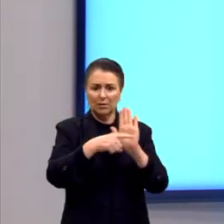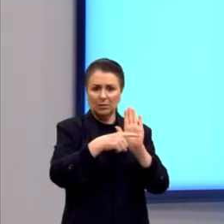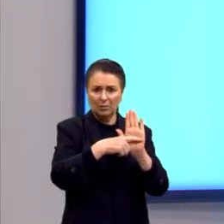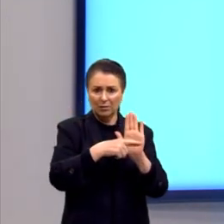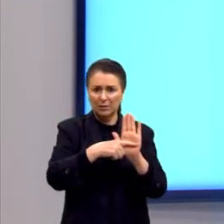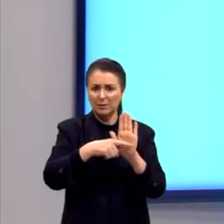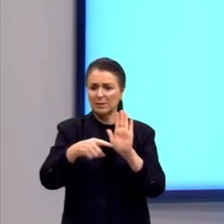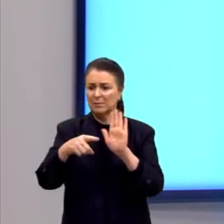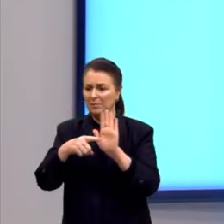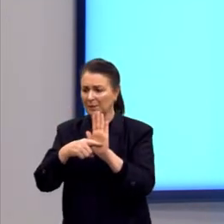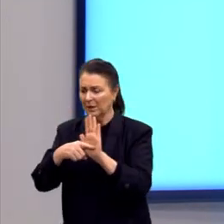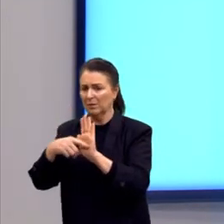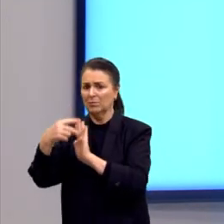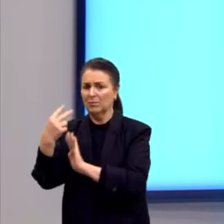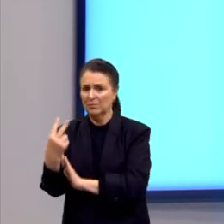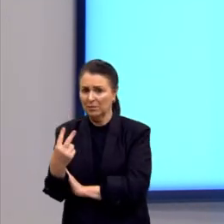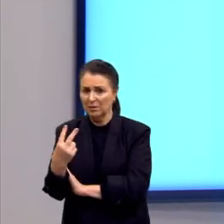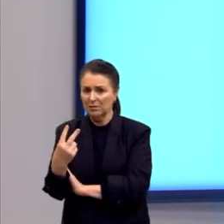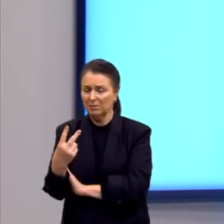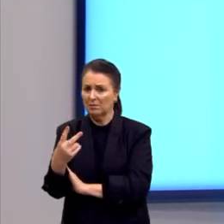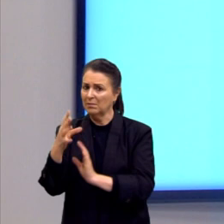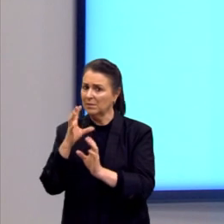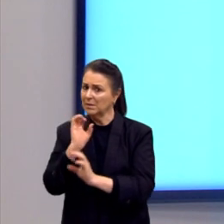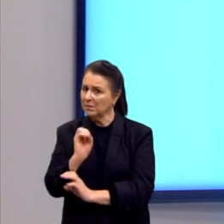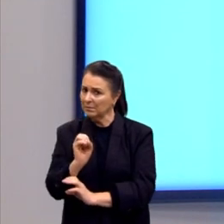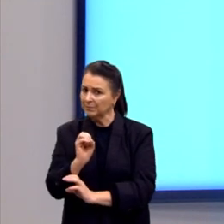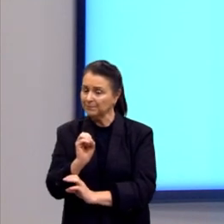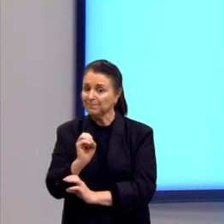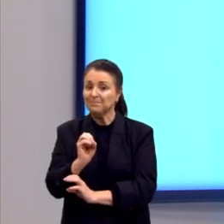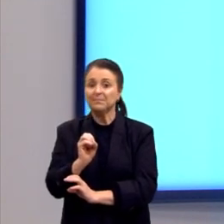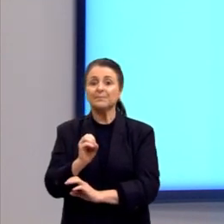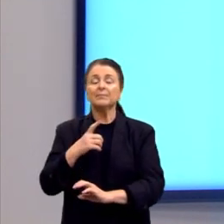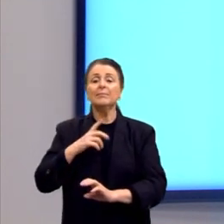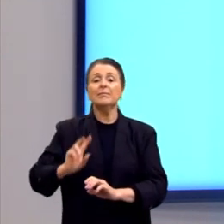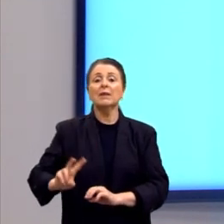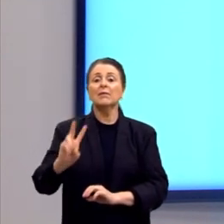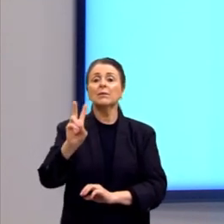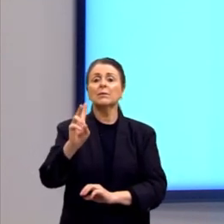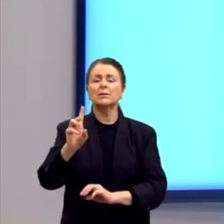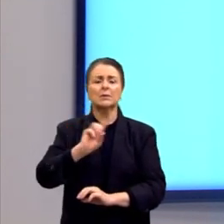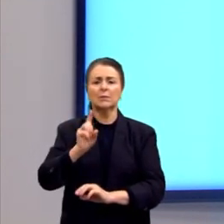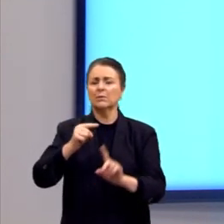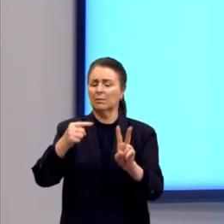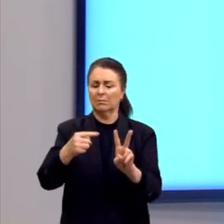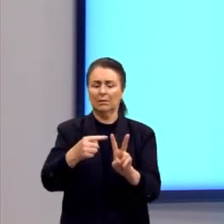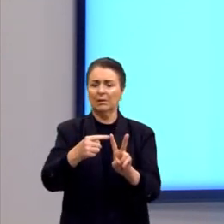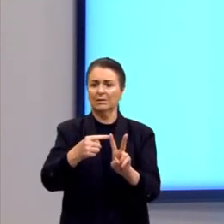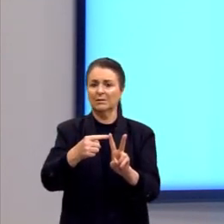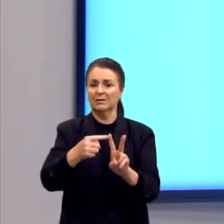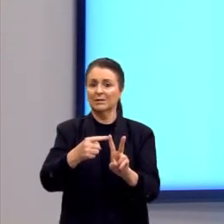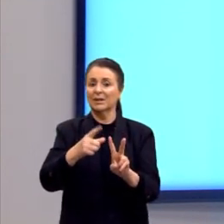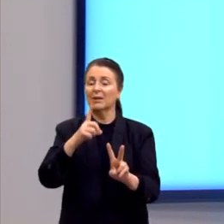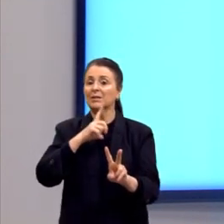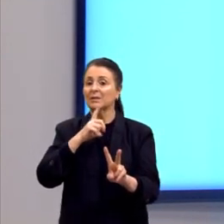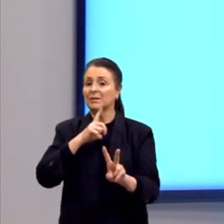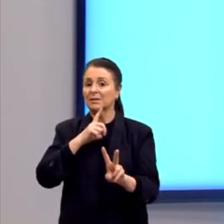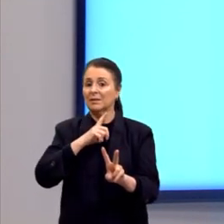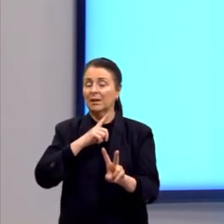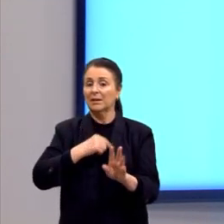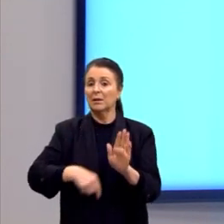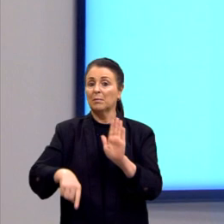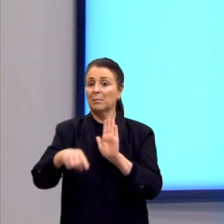20 né Então significa que esses valores que eu pensei não são as nossas raízes agora se eu tenho